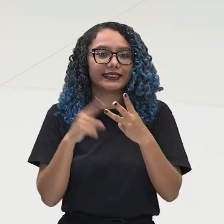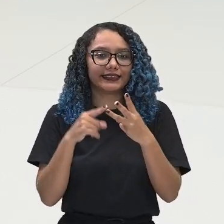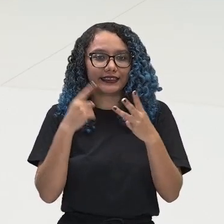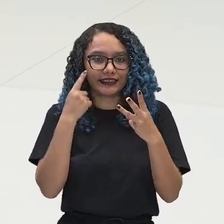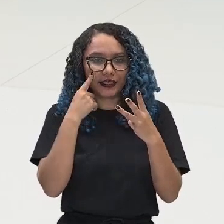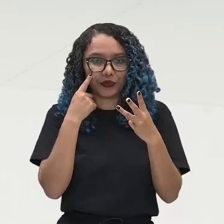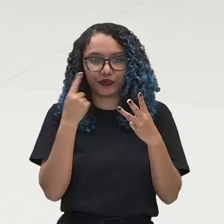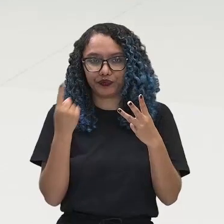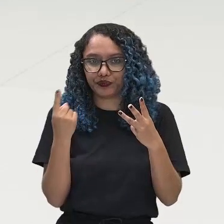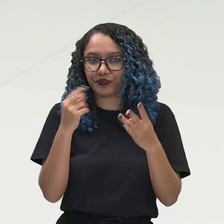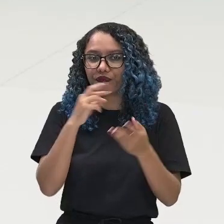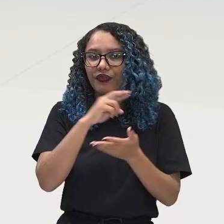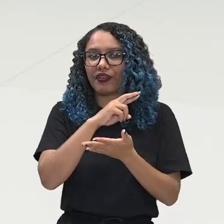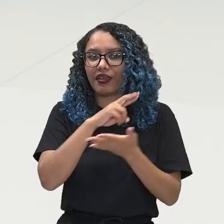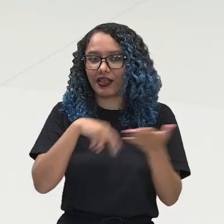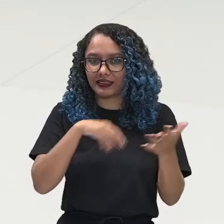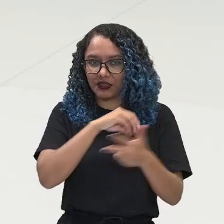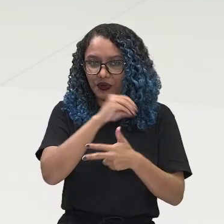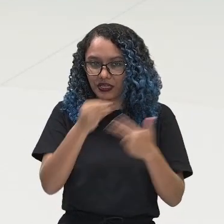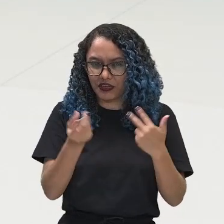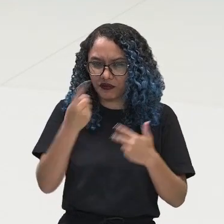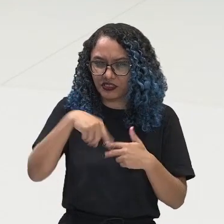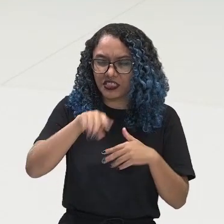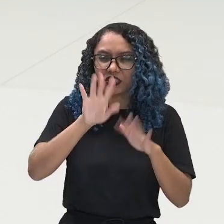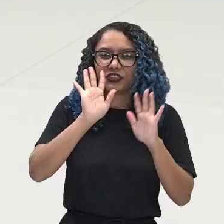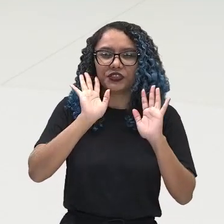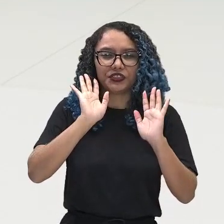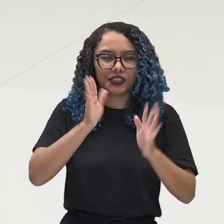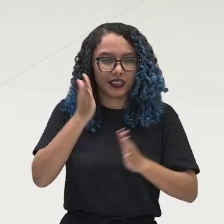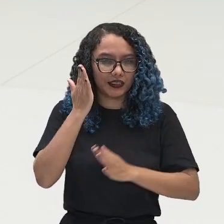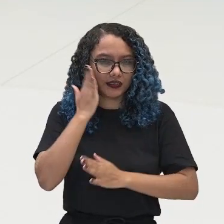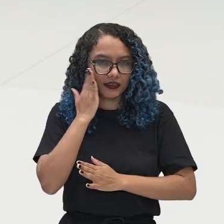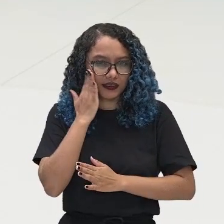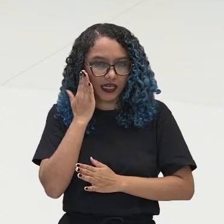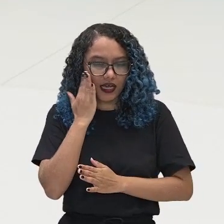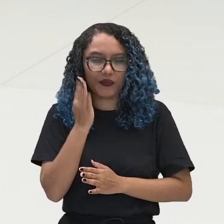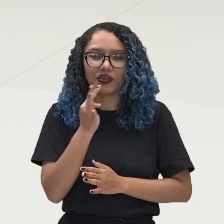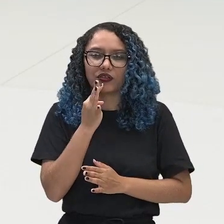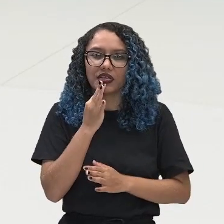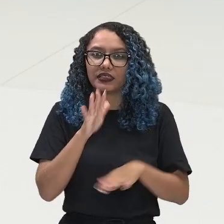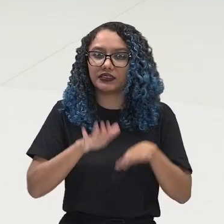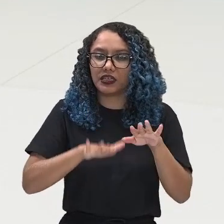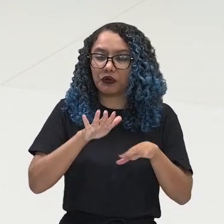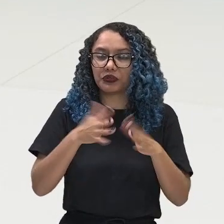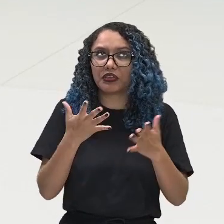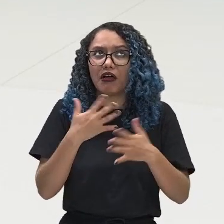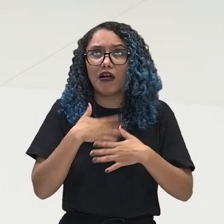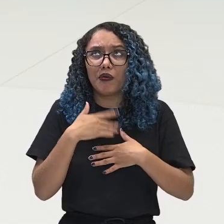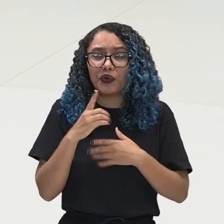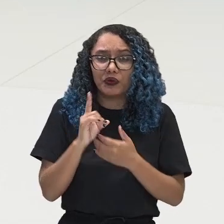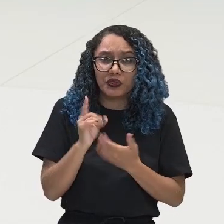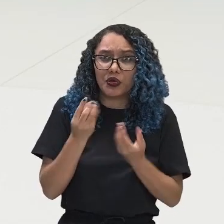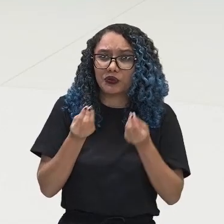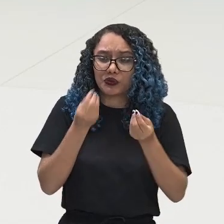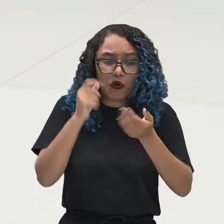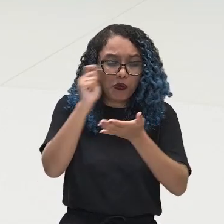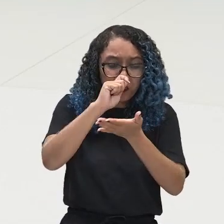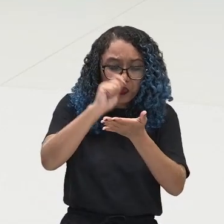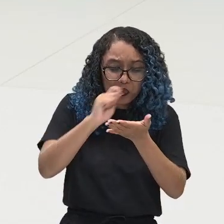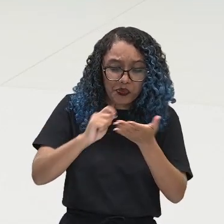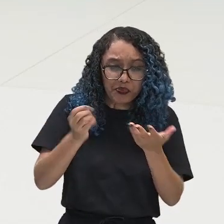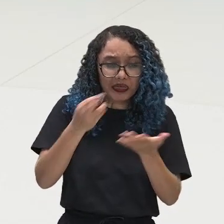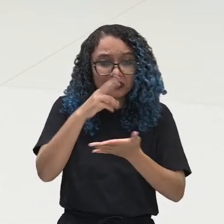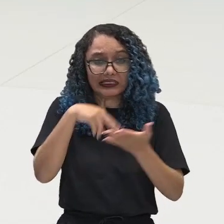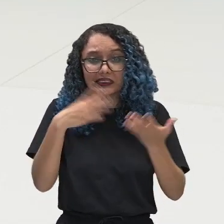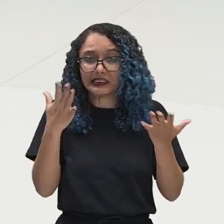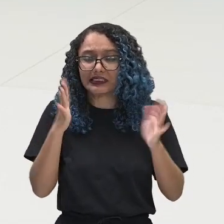do Enem. Eu acho que você já ouviu falar sobre redação do Enem, alguns ficam até assim, meu Deus, como que se escreve uma redação, não é? Então, a gente vai